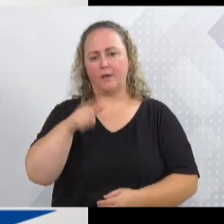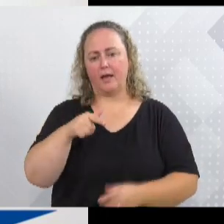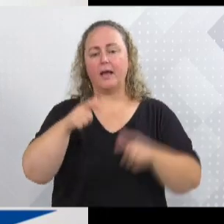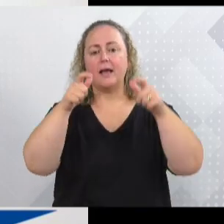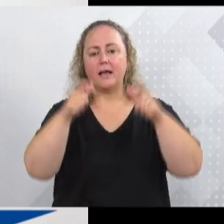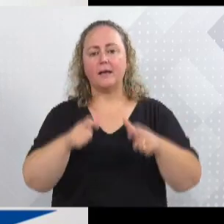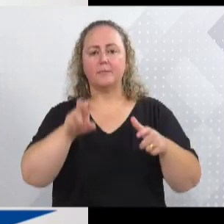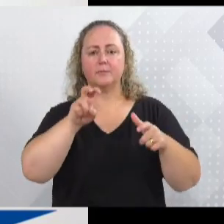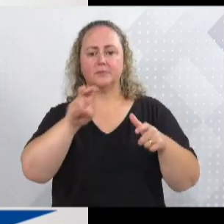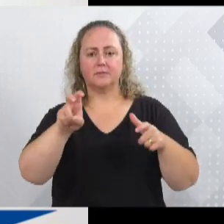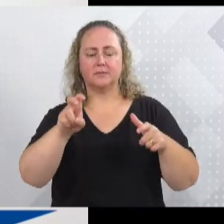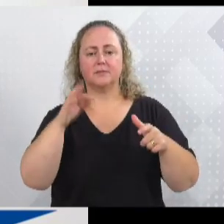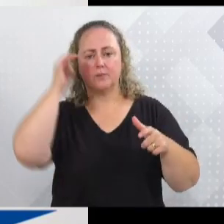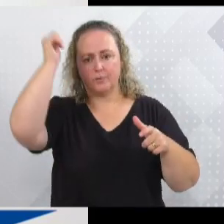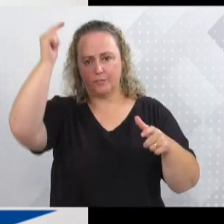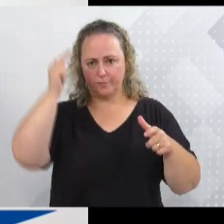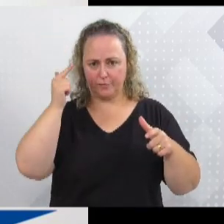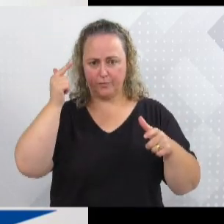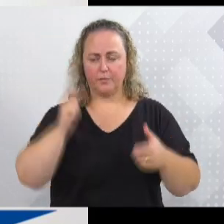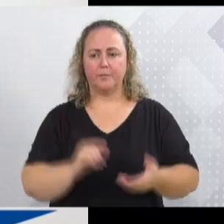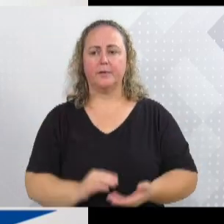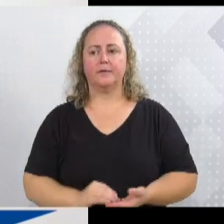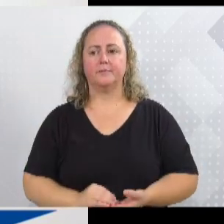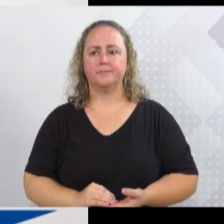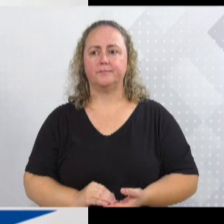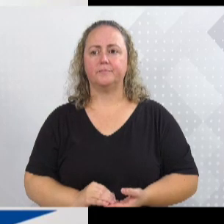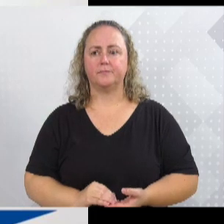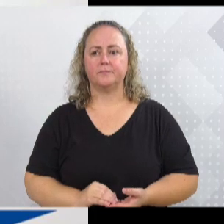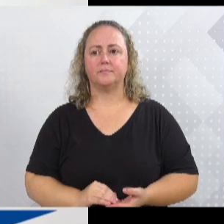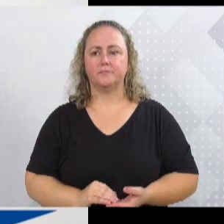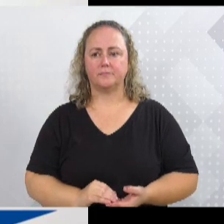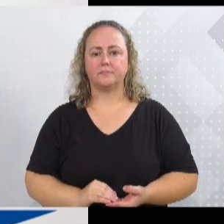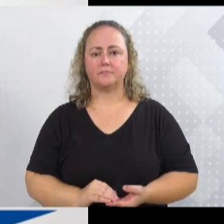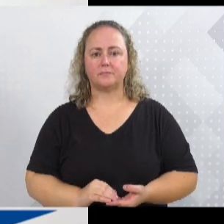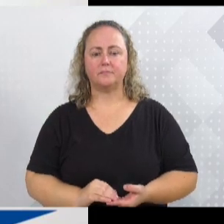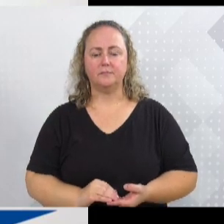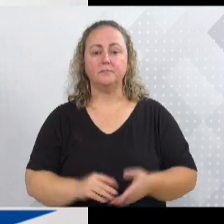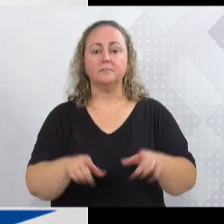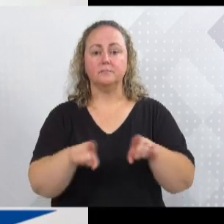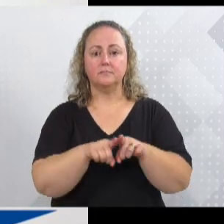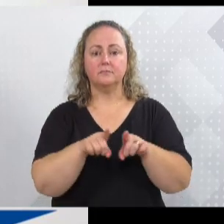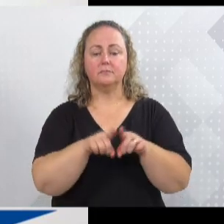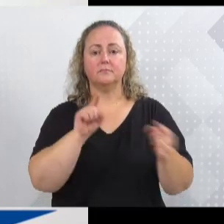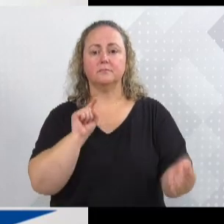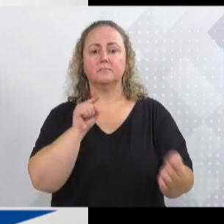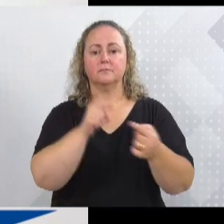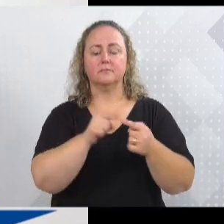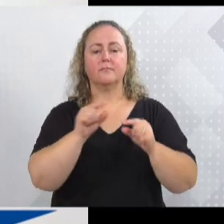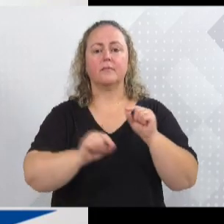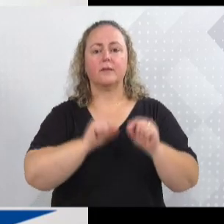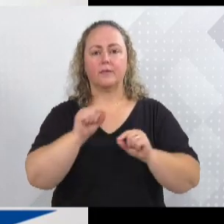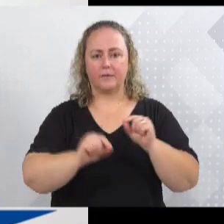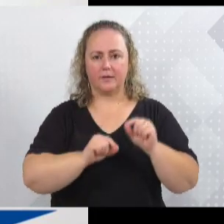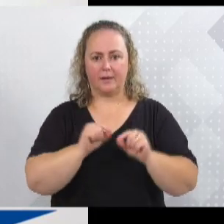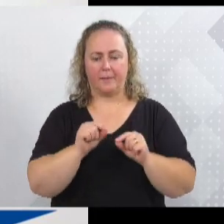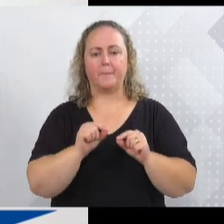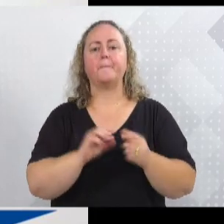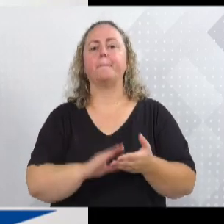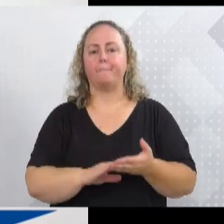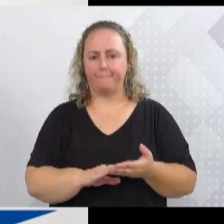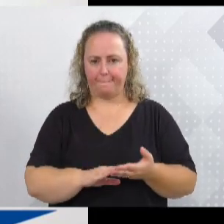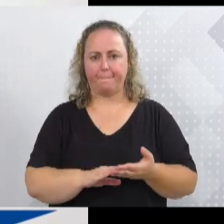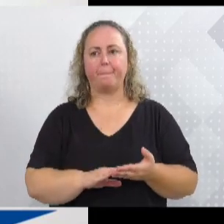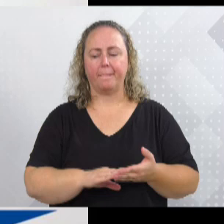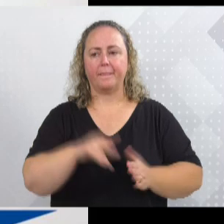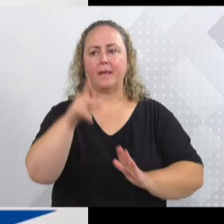Campus 5 da FURB, e a gente tem, então, como objetivo proposto no projeto, que é um